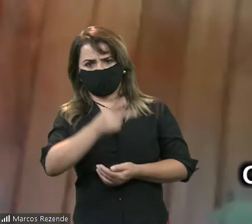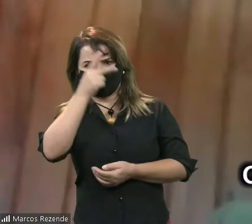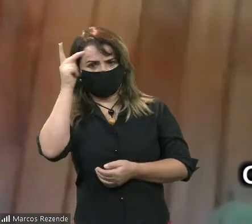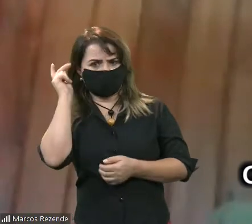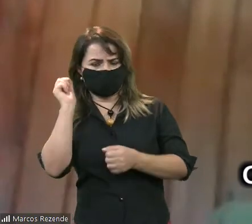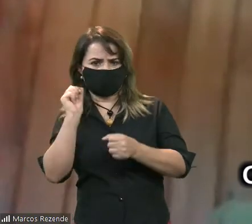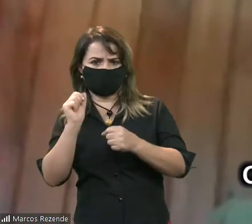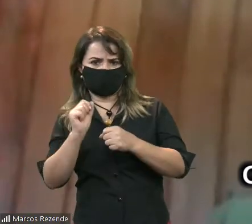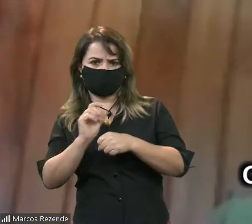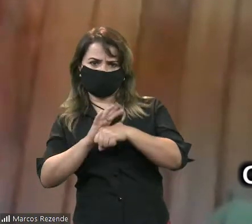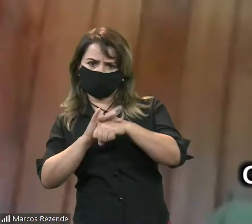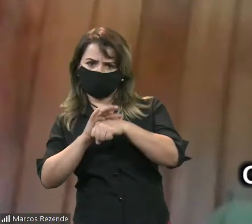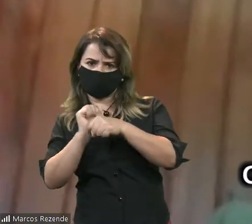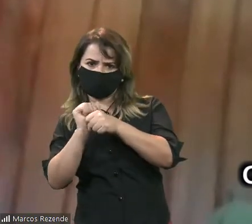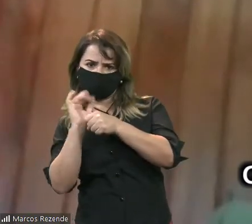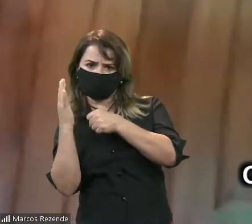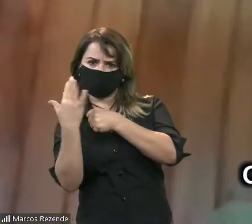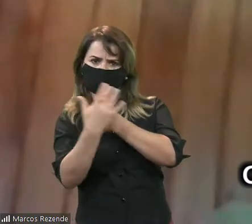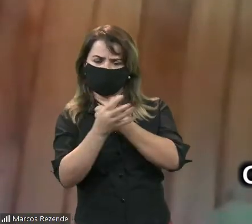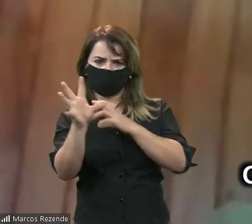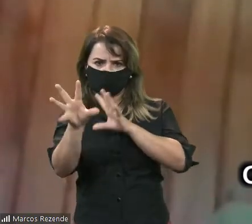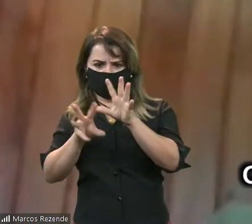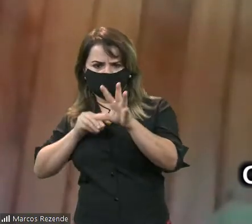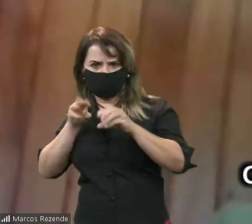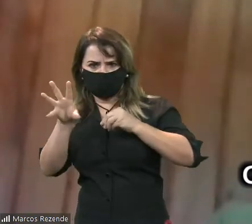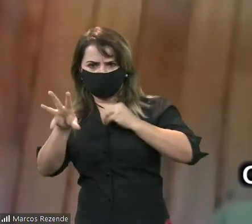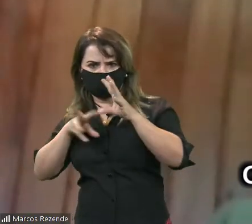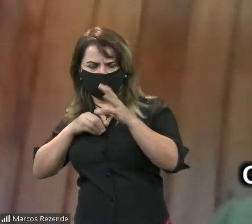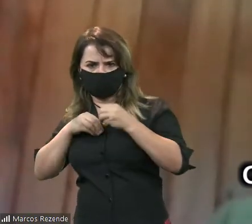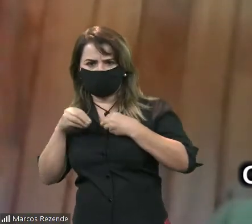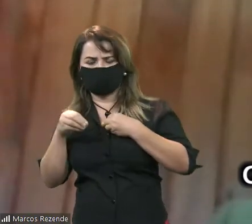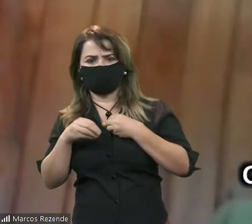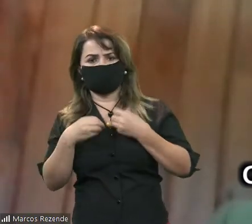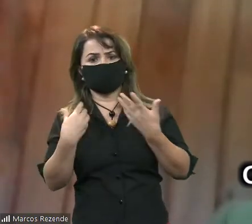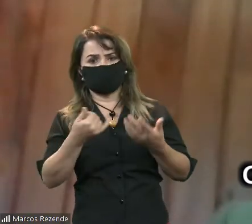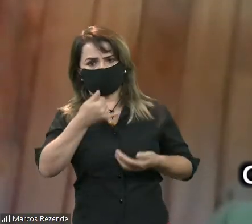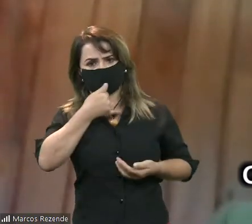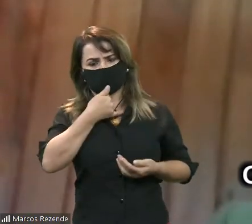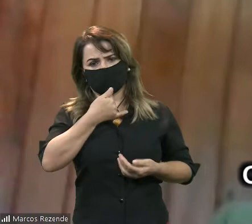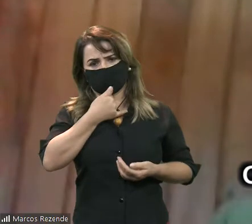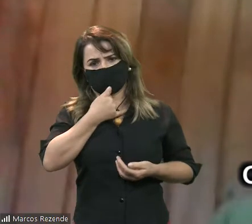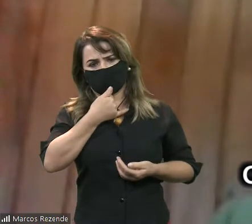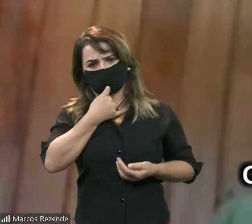constatado pelo Covid, acho que é um momento de muita tristeza,